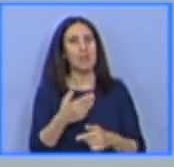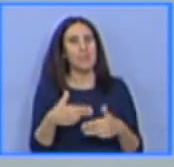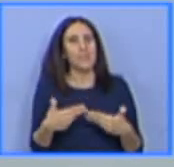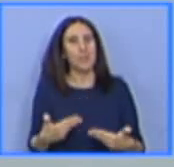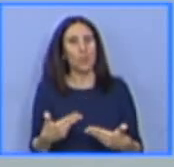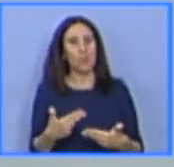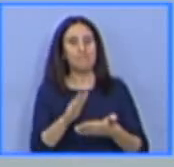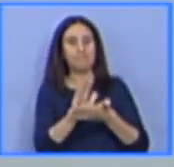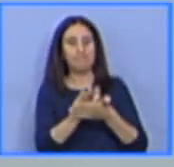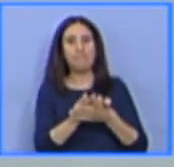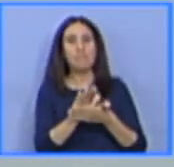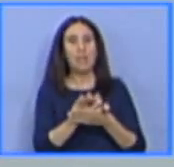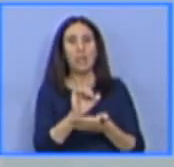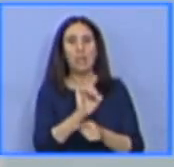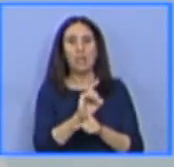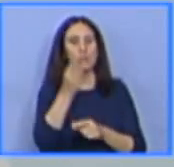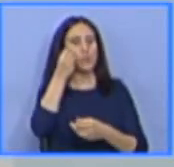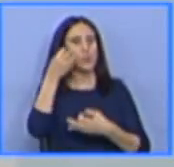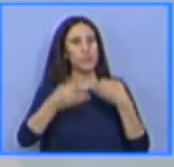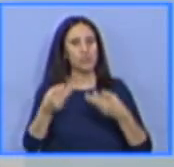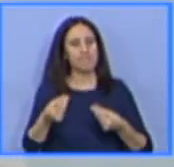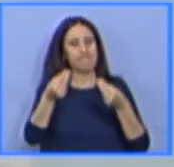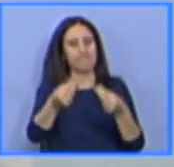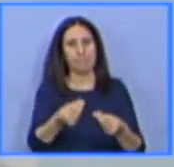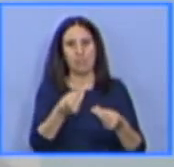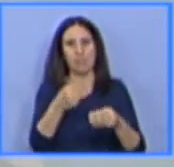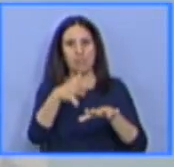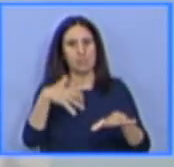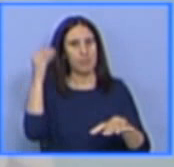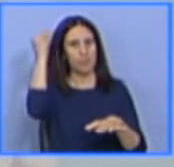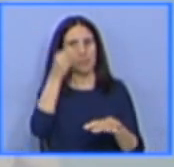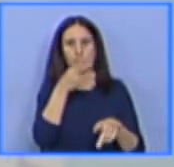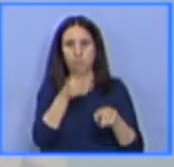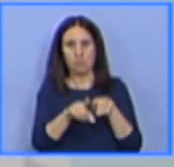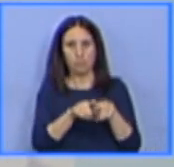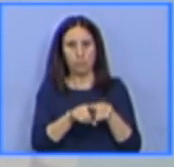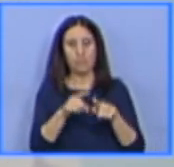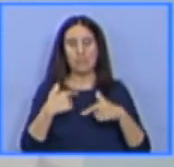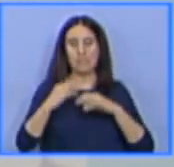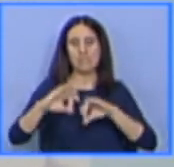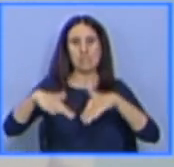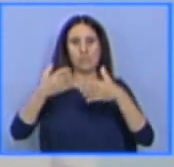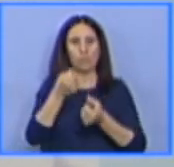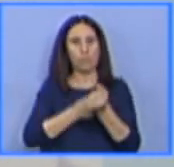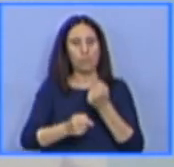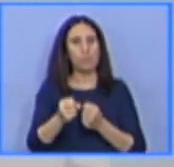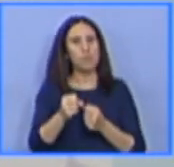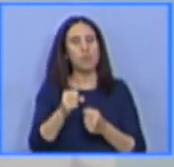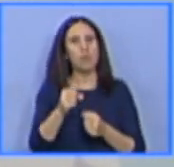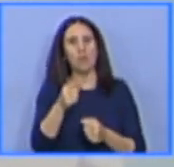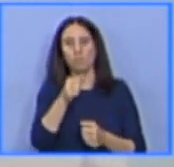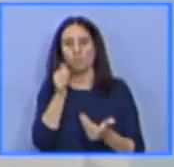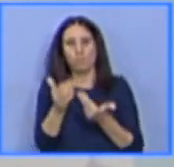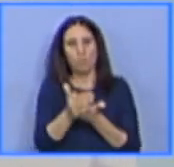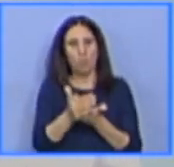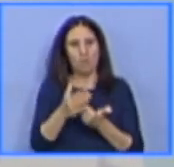Agora, a Carta dos Juristas entregue aos deputados da Assembleia da República, uma iniciativa do movimento Stop Eutanásia, que